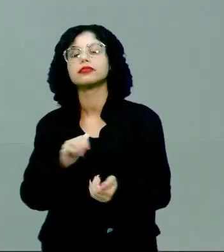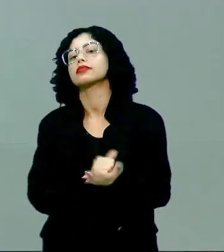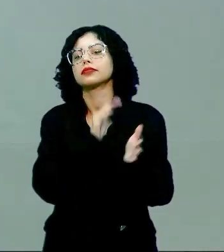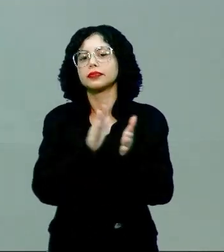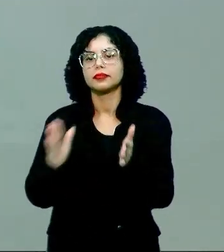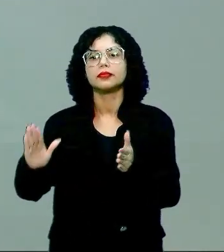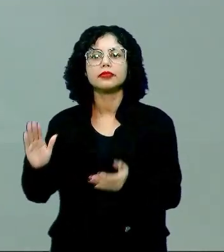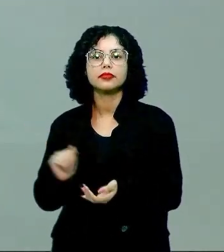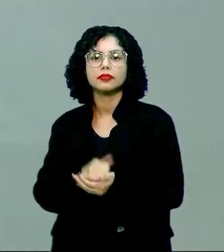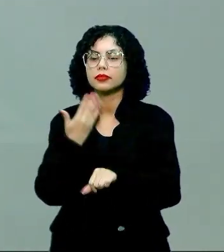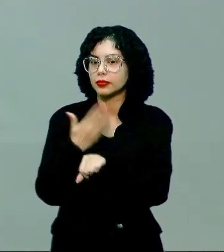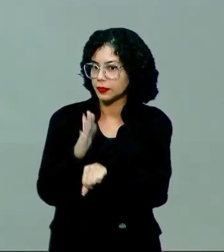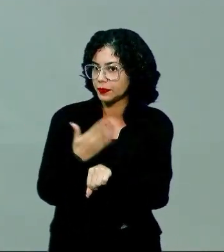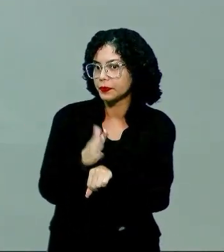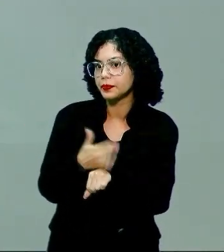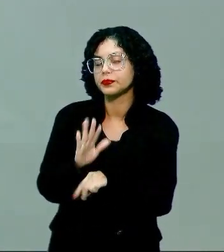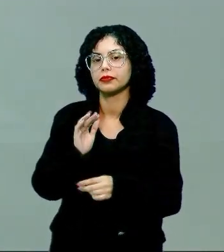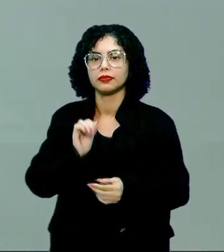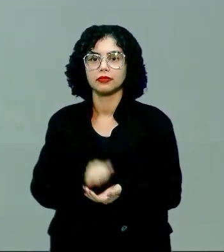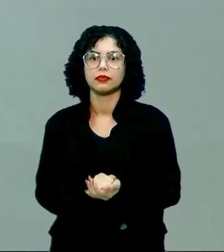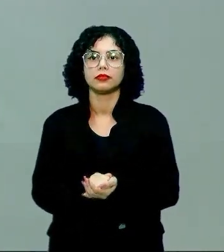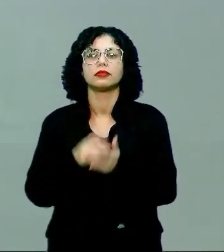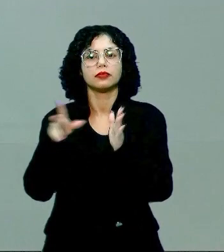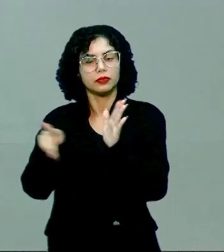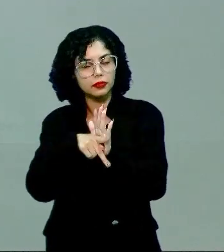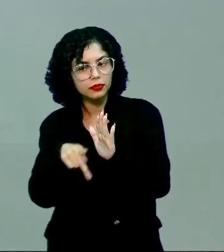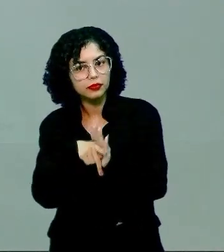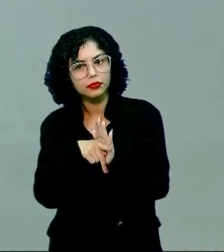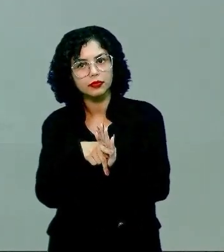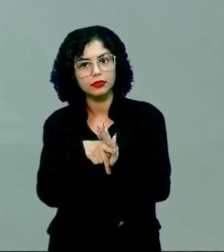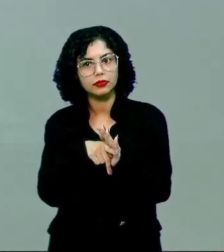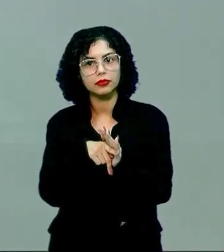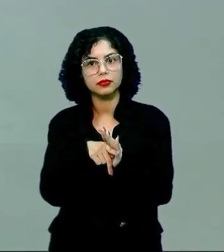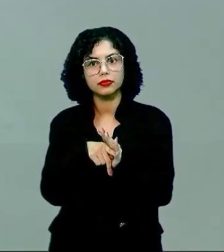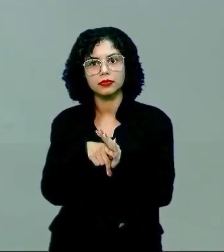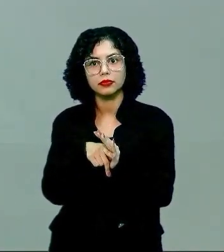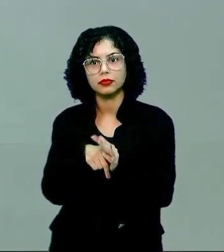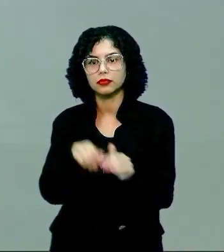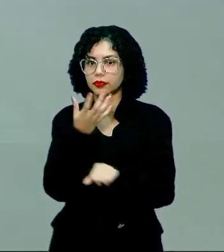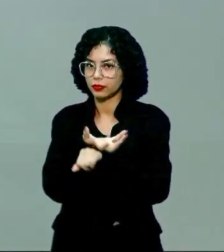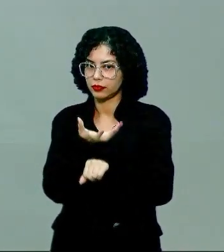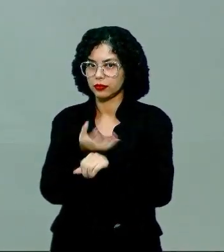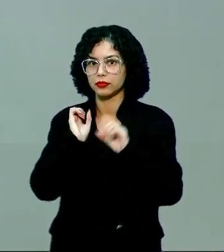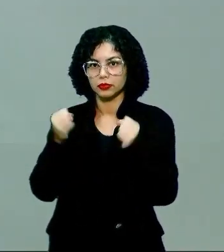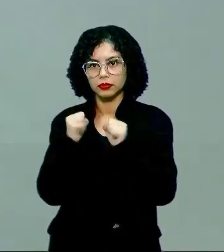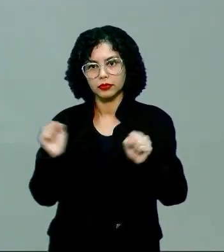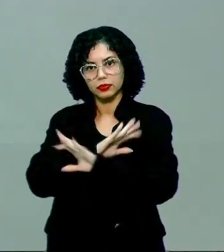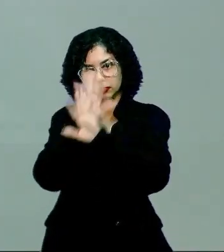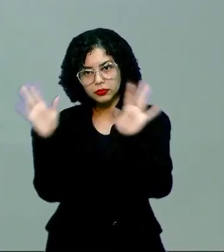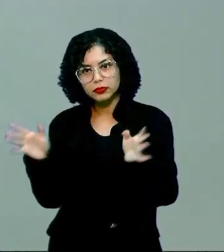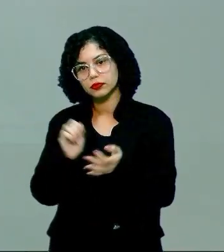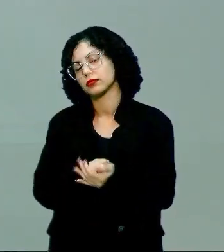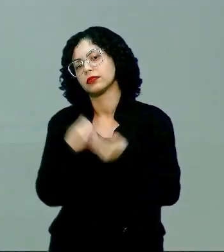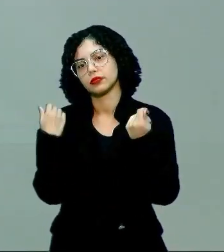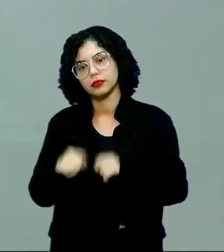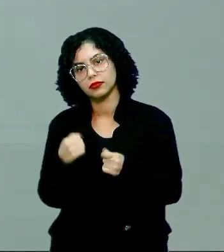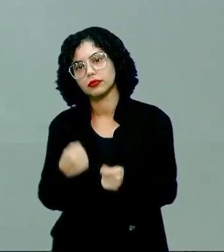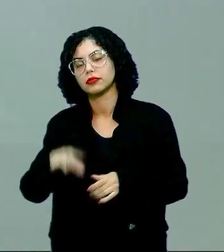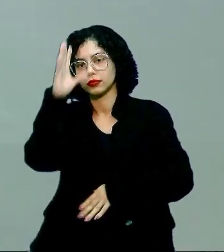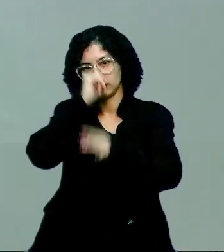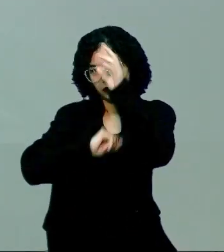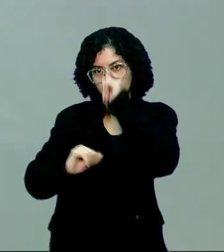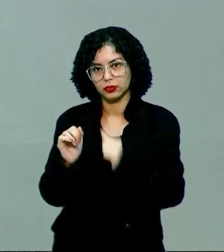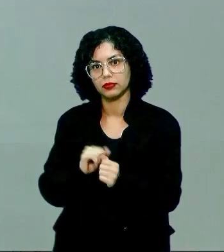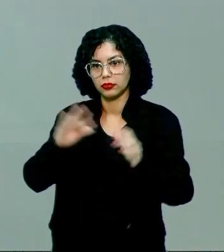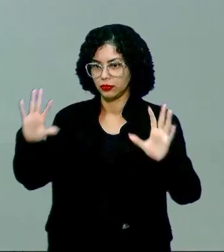as partes mais práticas mas dinâmicas da disciplina de educação física é claro que a gente sempre vai pegar esse